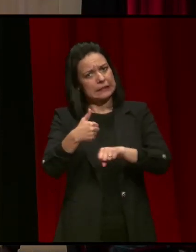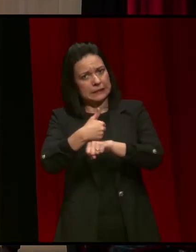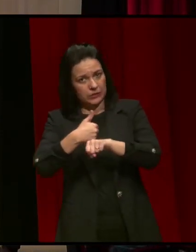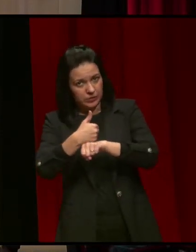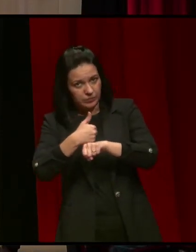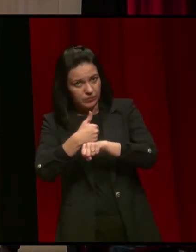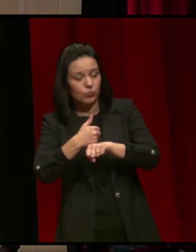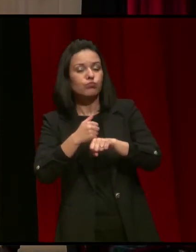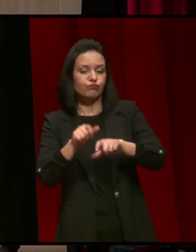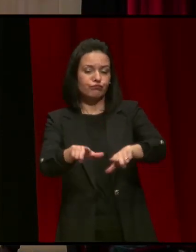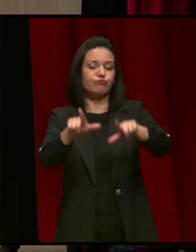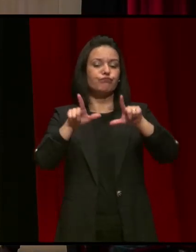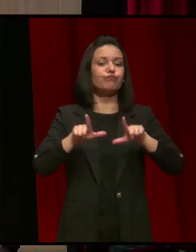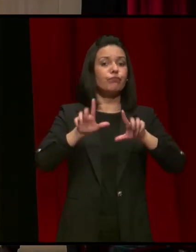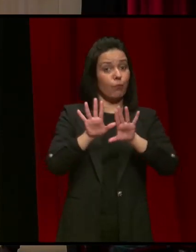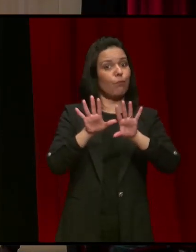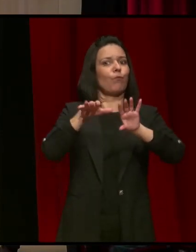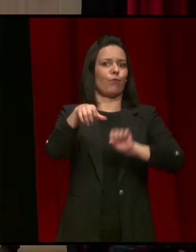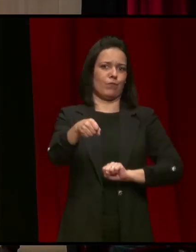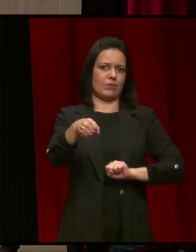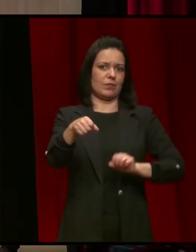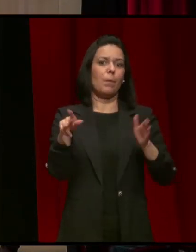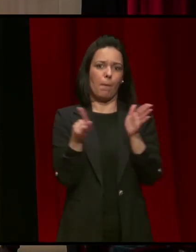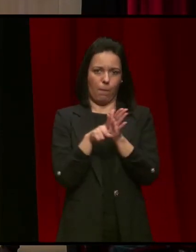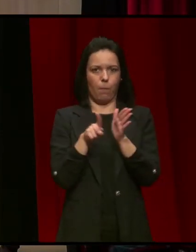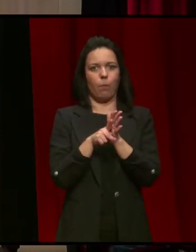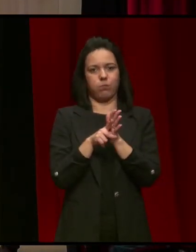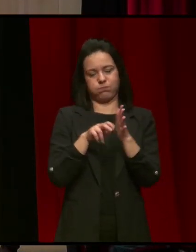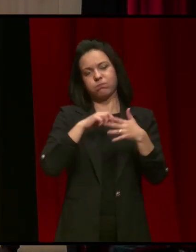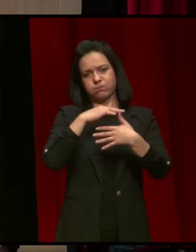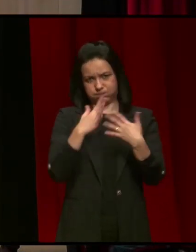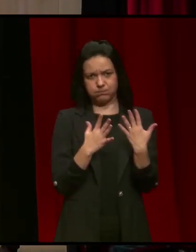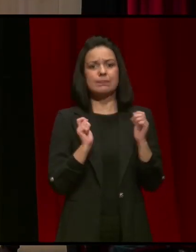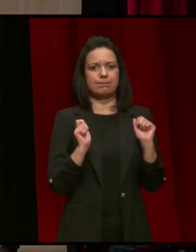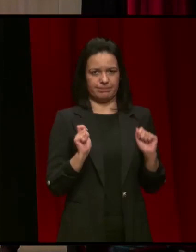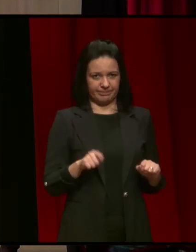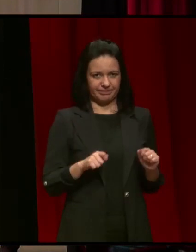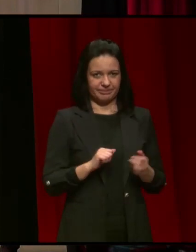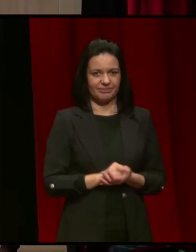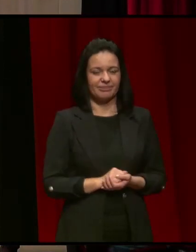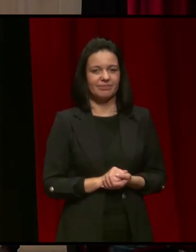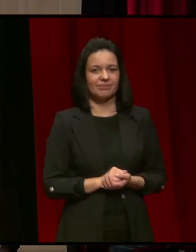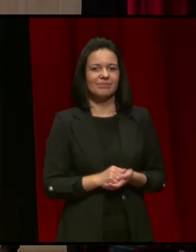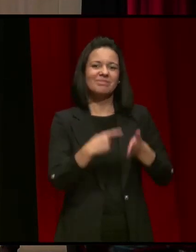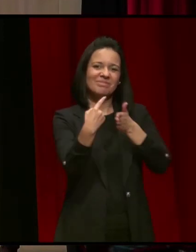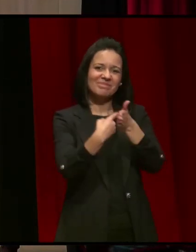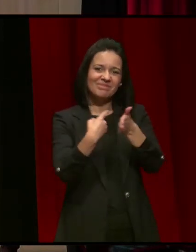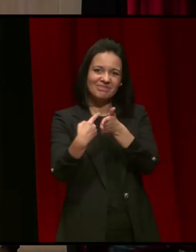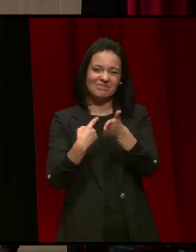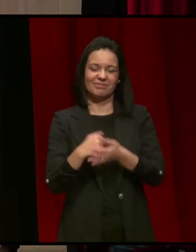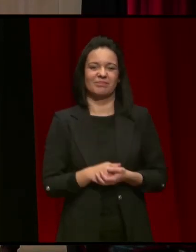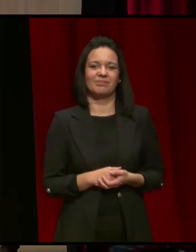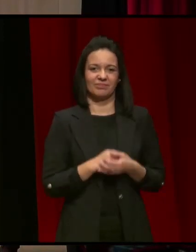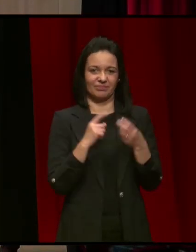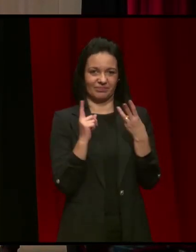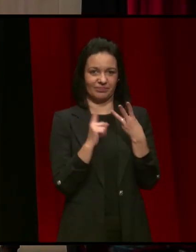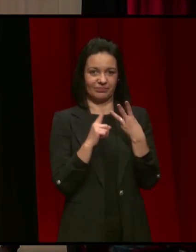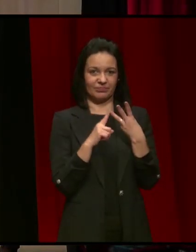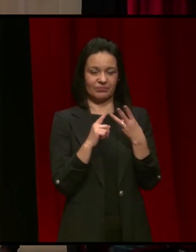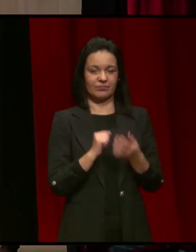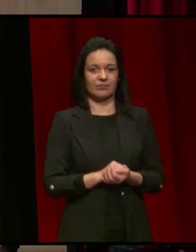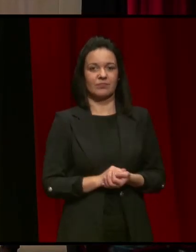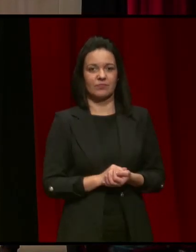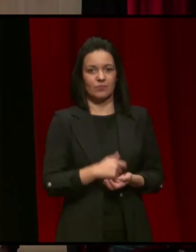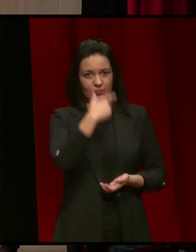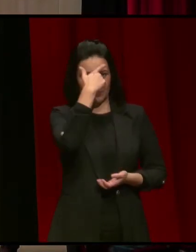até um diploma de língua de sinais. Então você pode fazer isso também. Tem mais três perguntas aqui, pessoal. Uma outra é, lá eu